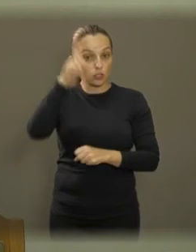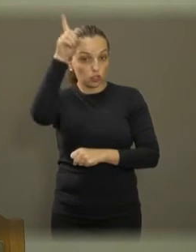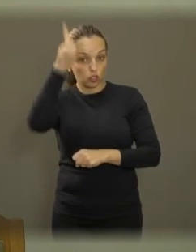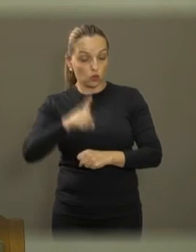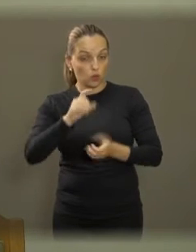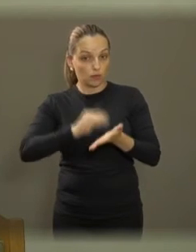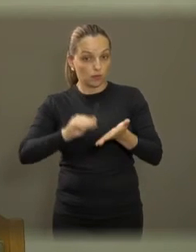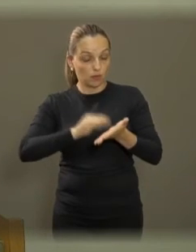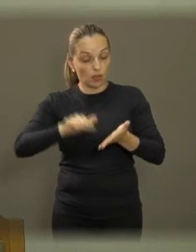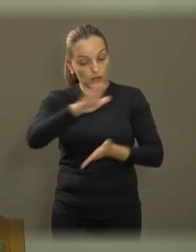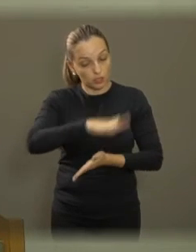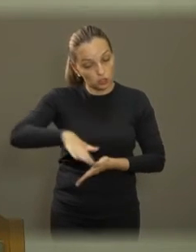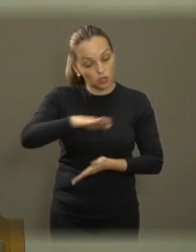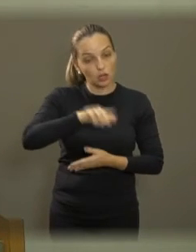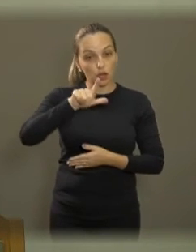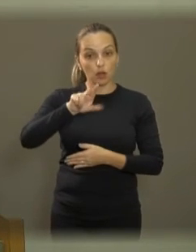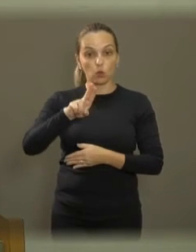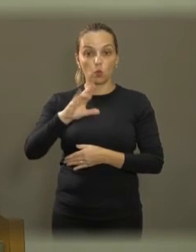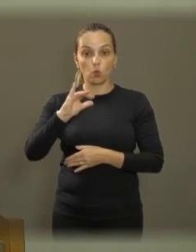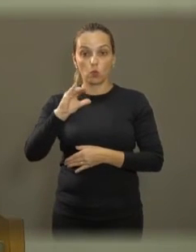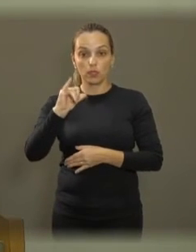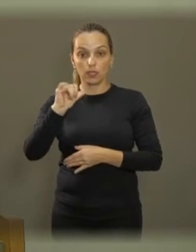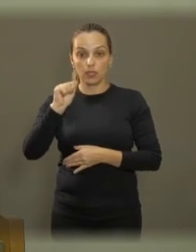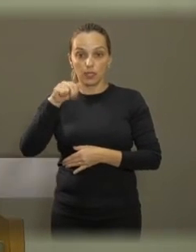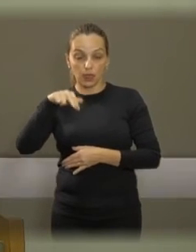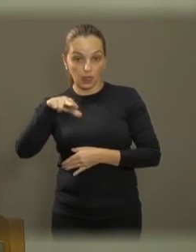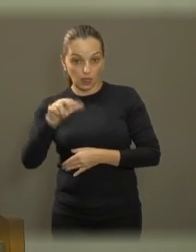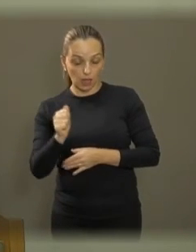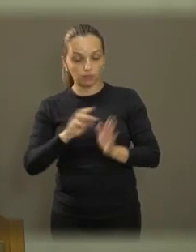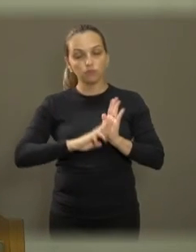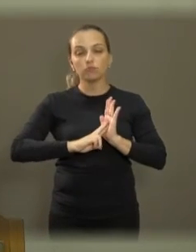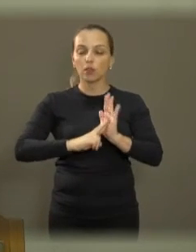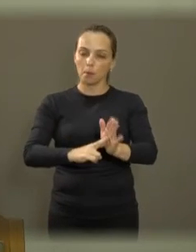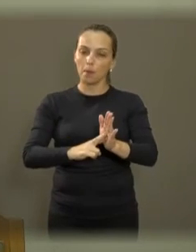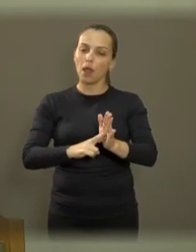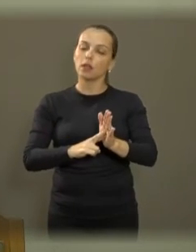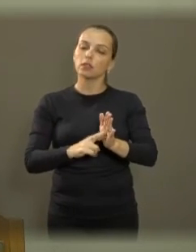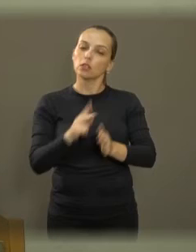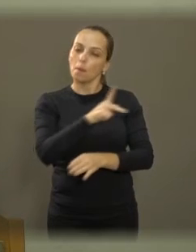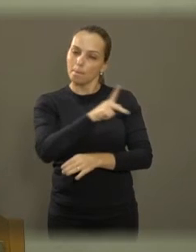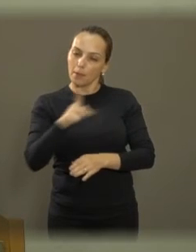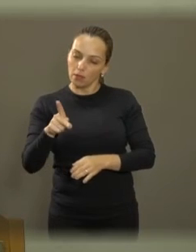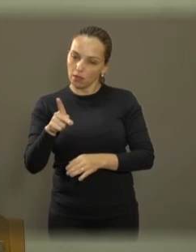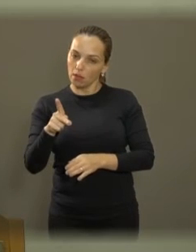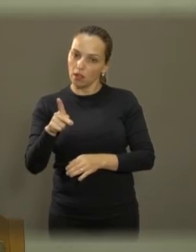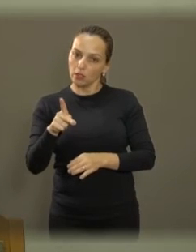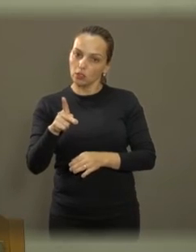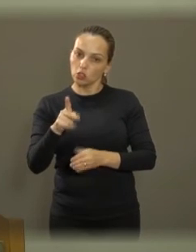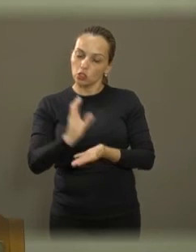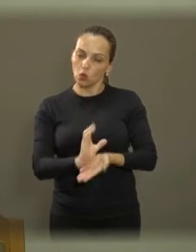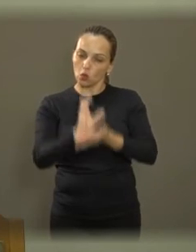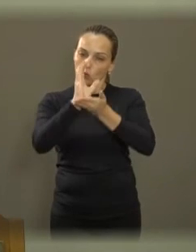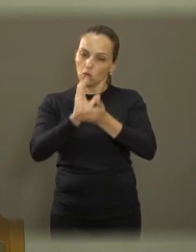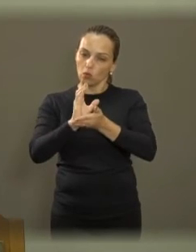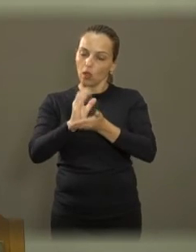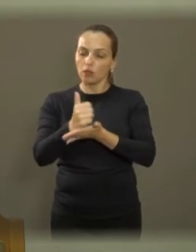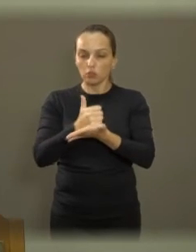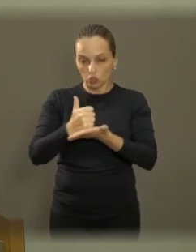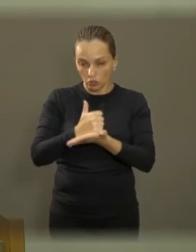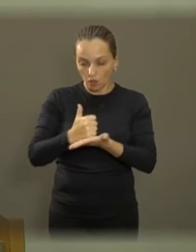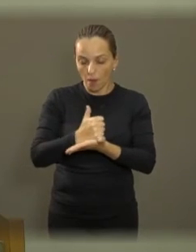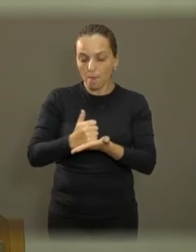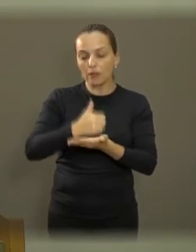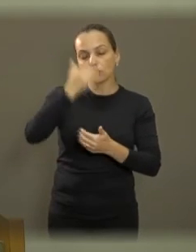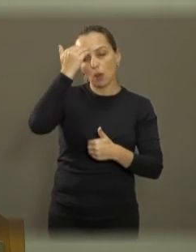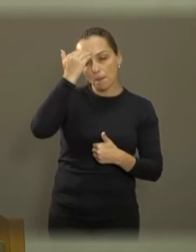secretária-geral, Luciana Caneto Fernandes, representando o nosso presidente Marcos Machado, muito obrigado por ter vindo a